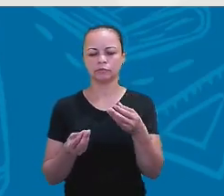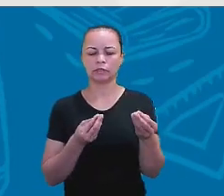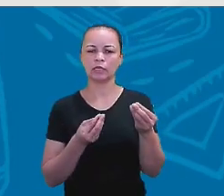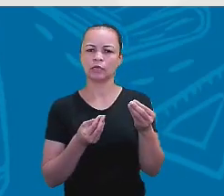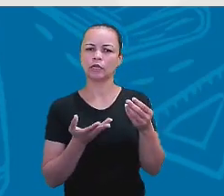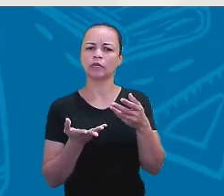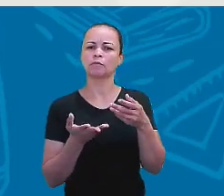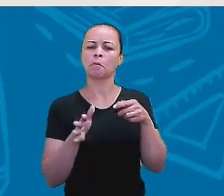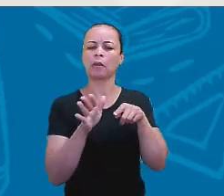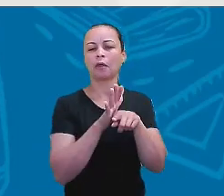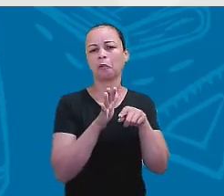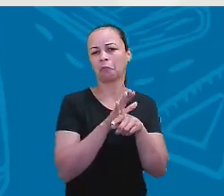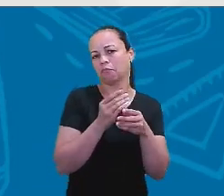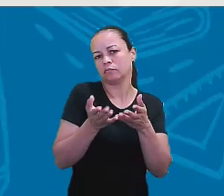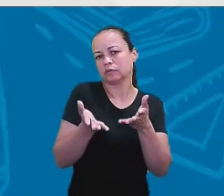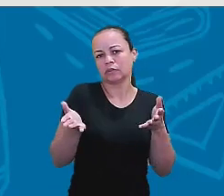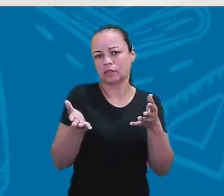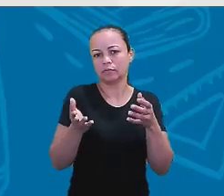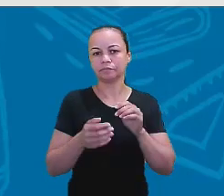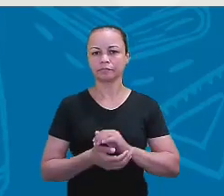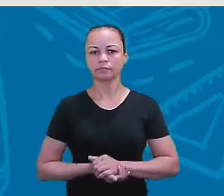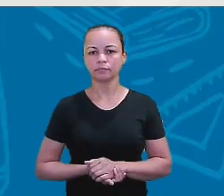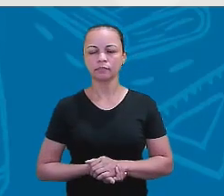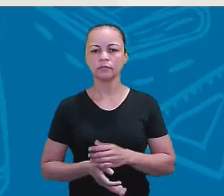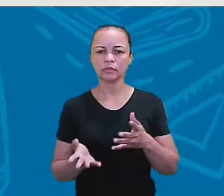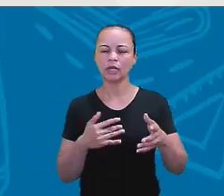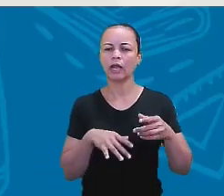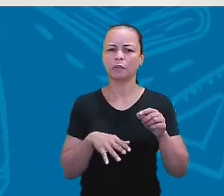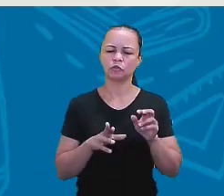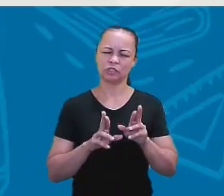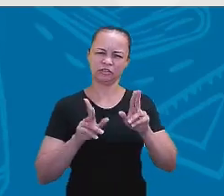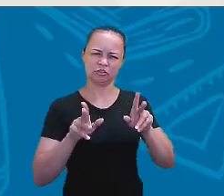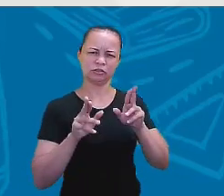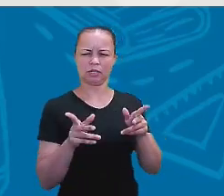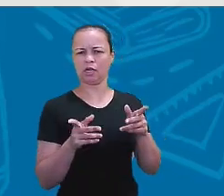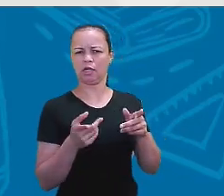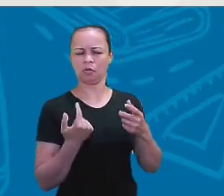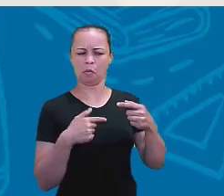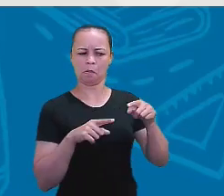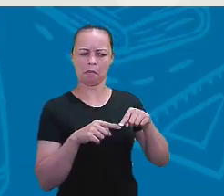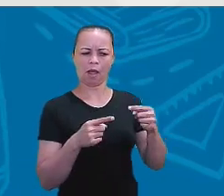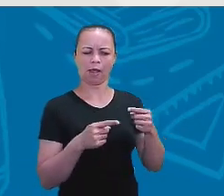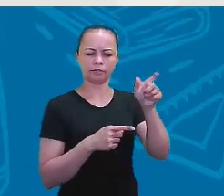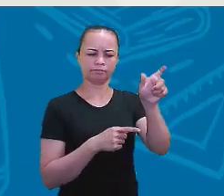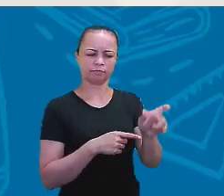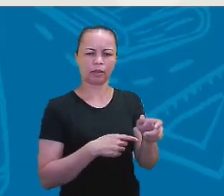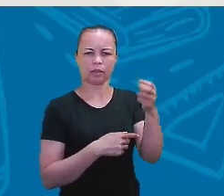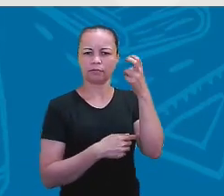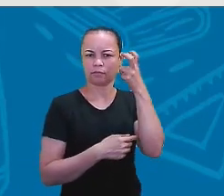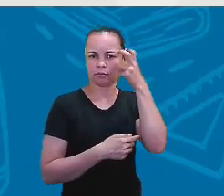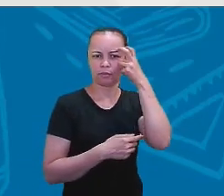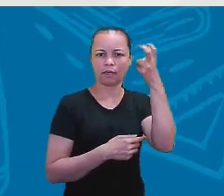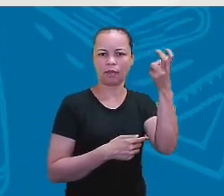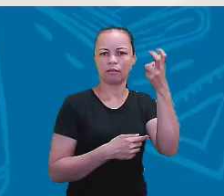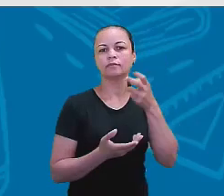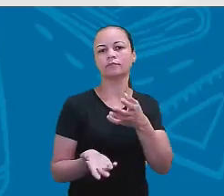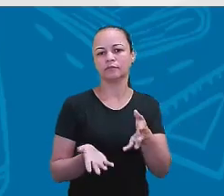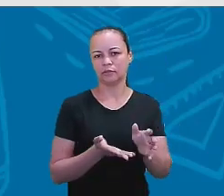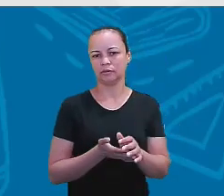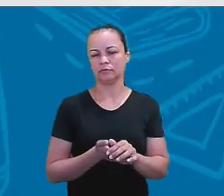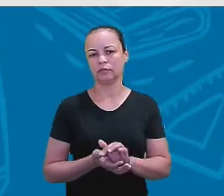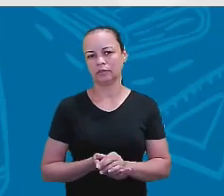é ecobiose e alelobiose? A menina vai dizer, poxa, ele é estranho, mas ele é um cara inteligente. Vê que massa, que você